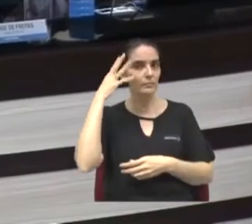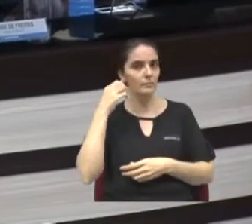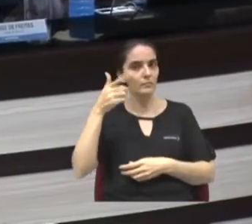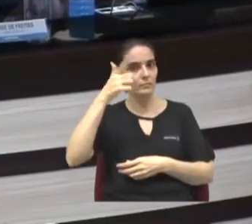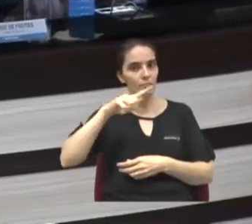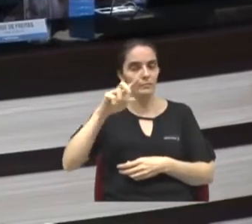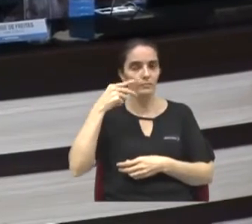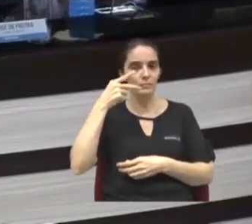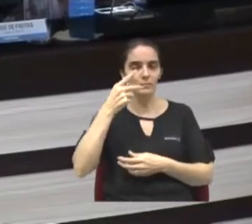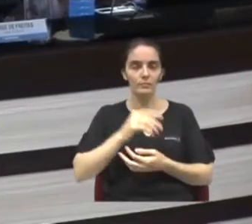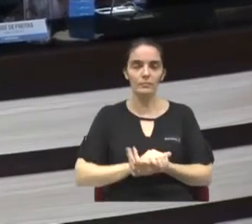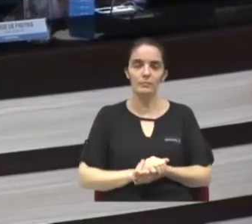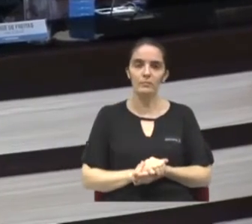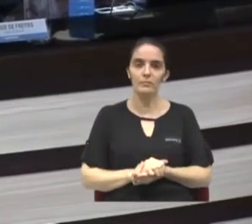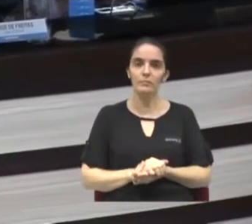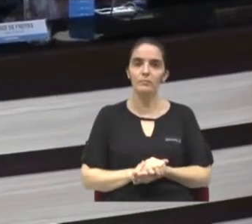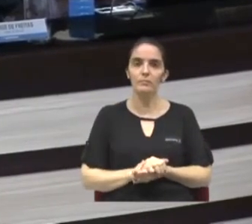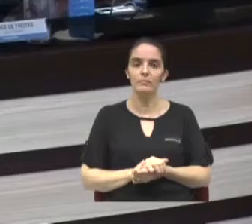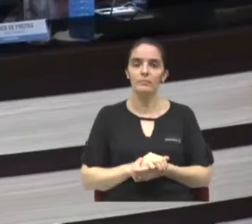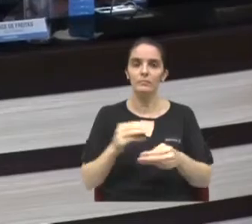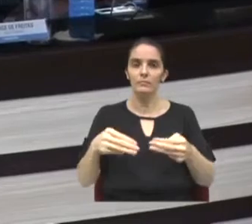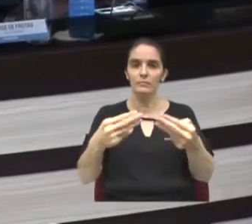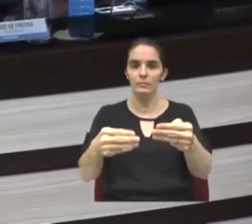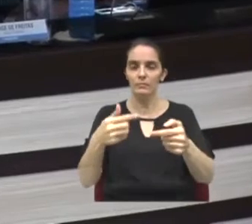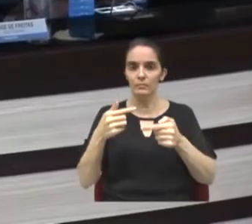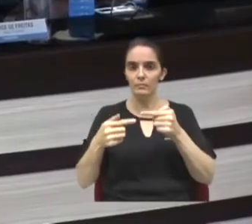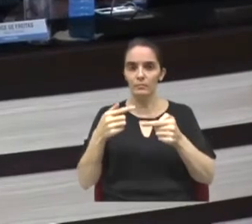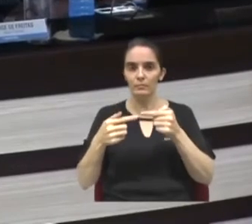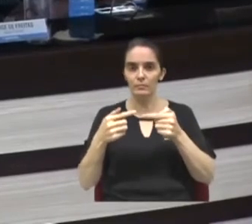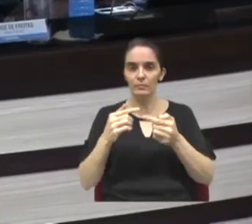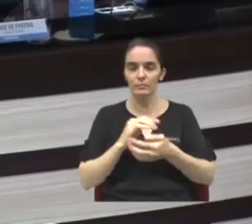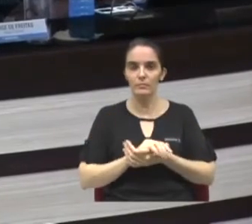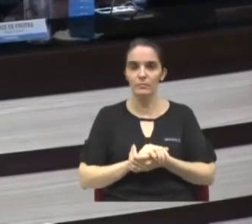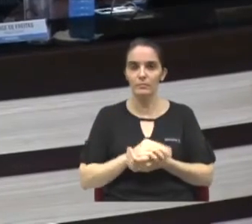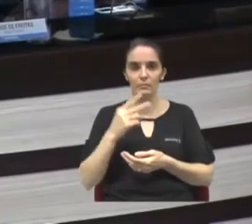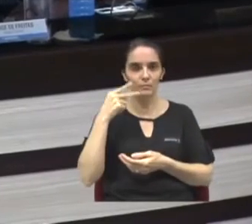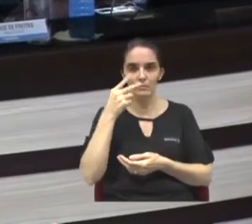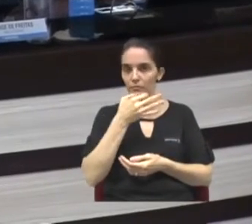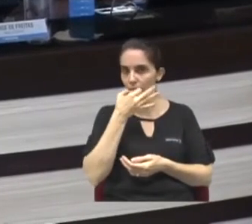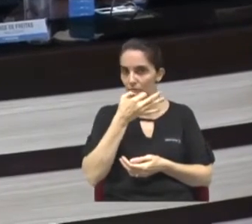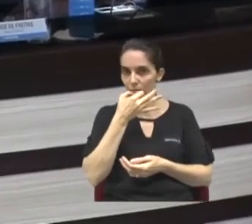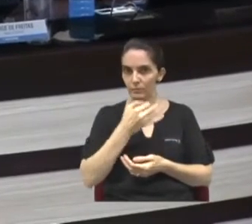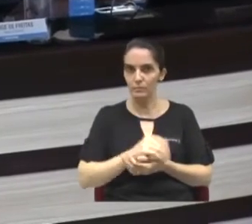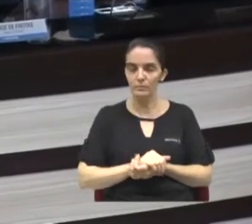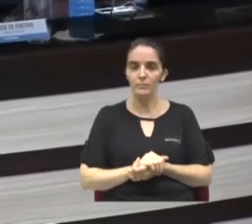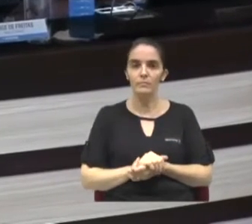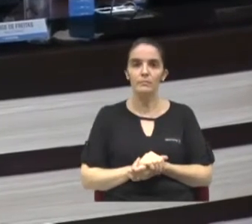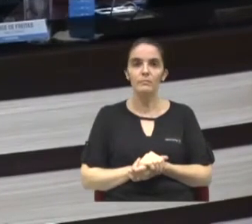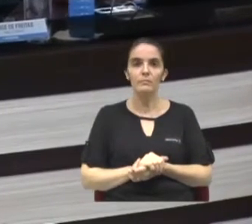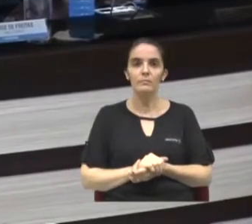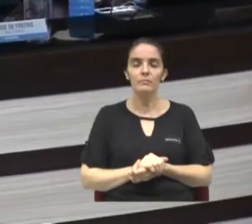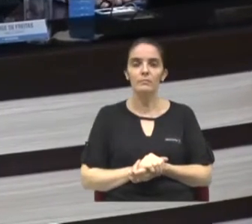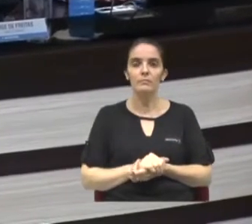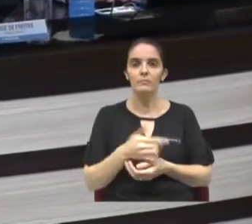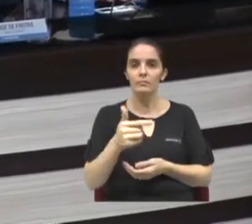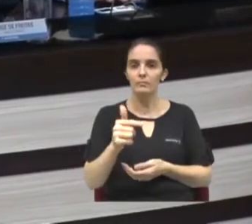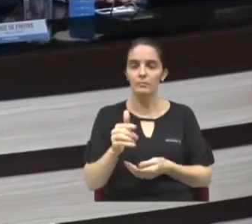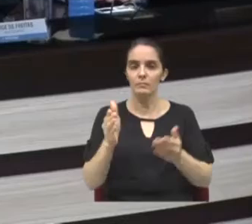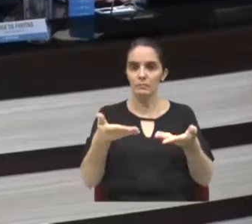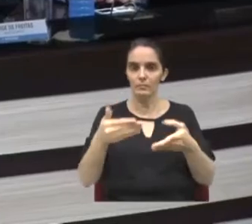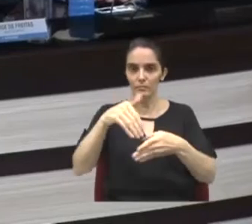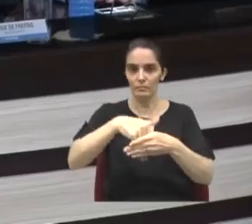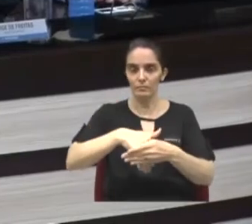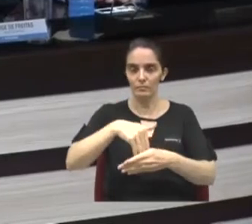outros vereadores. A moção está em discussão. Algum vereador deseja discutir a moção? Não havendo,